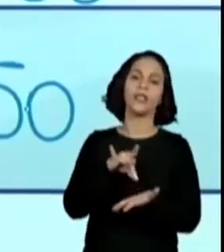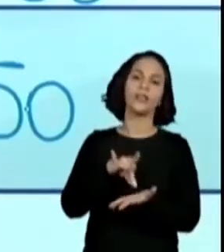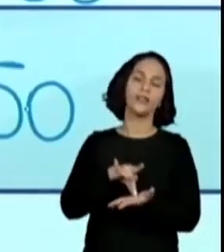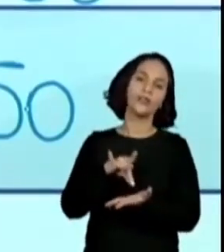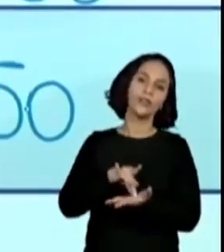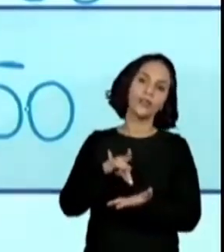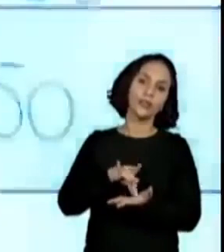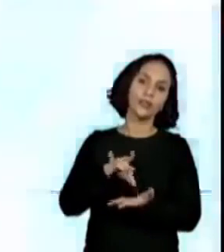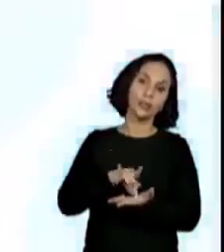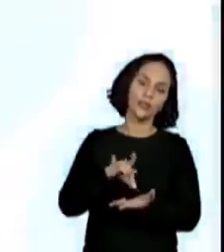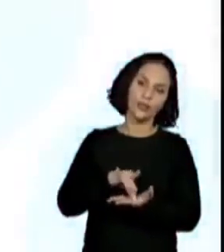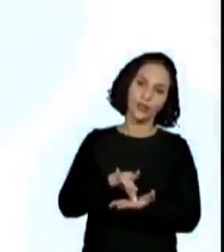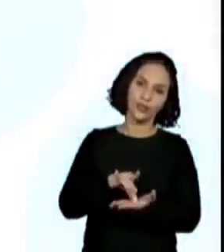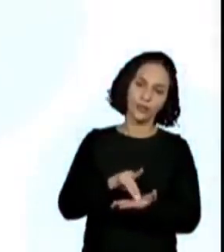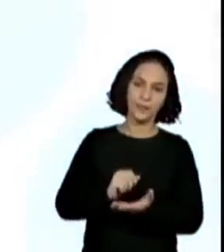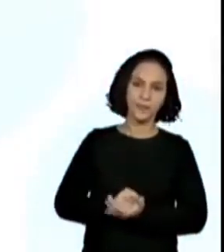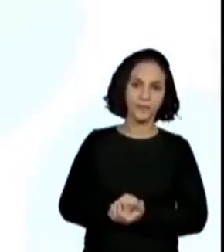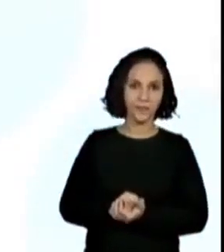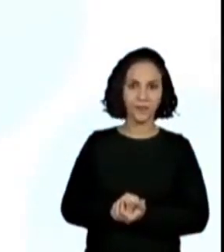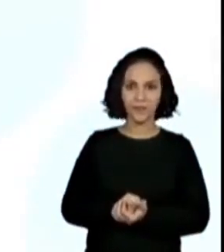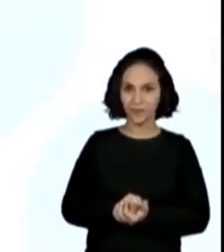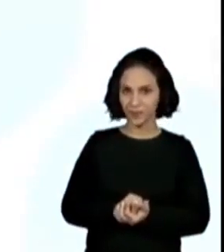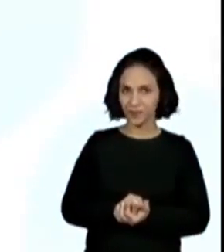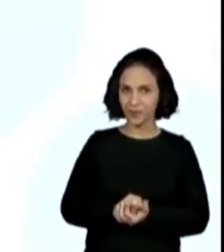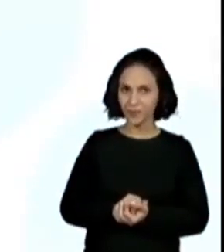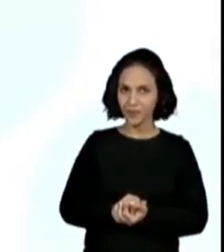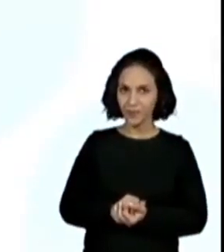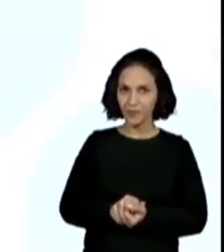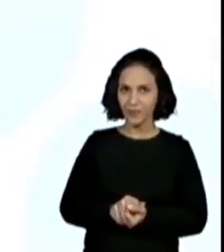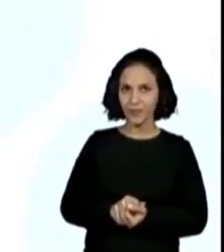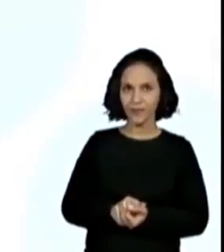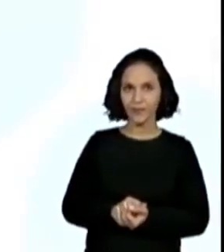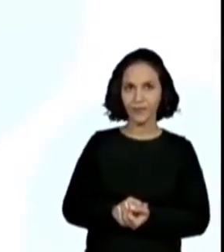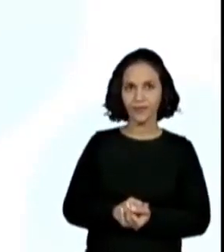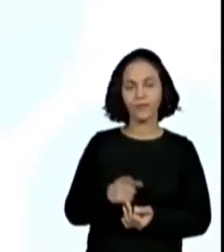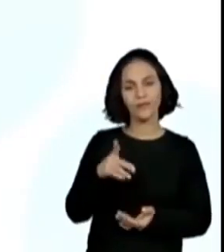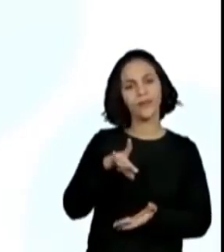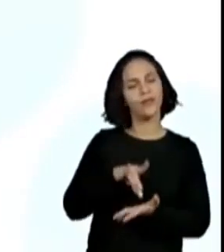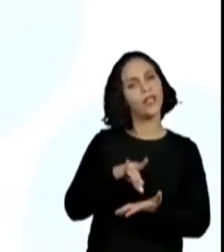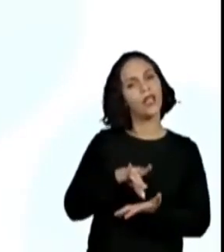verdadeira colocar aqui a resposta para vocês vamos lá